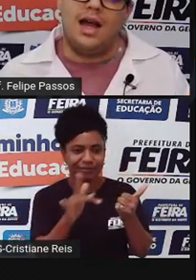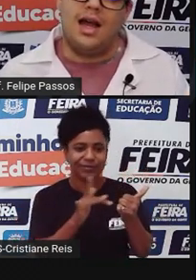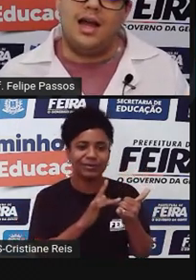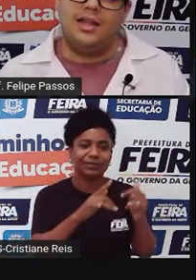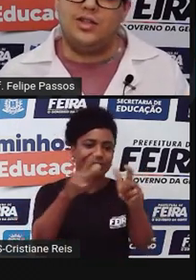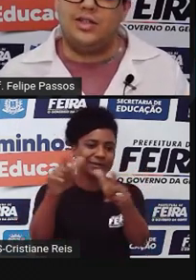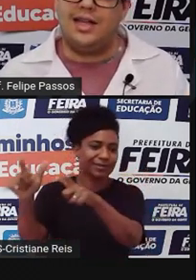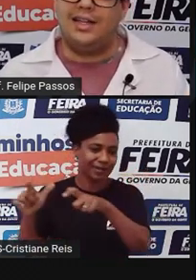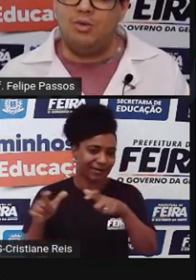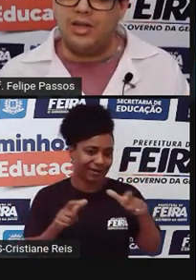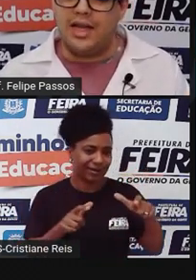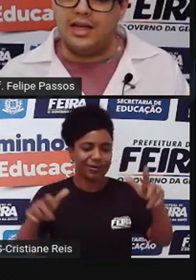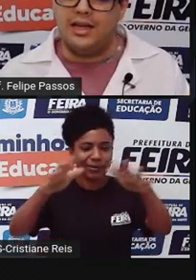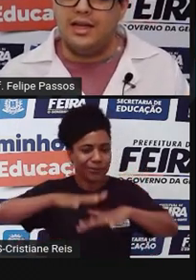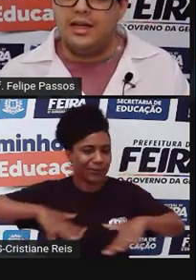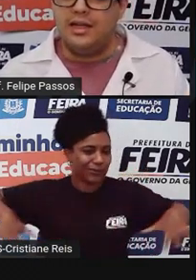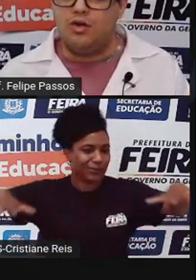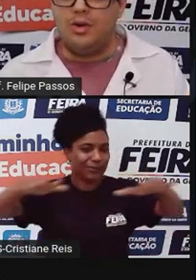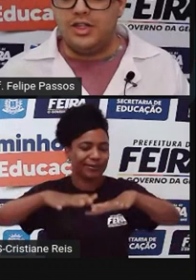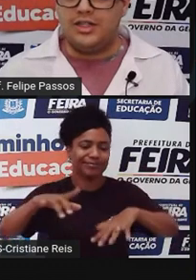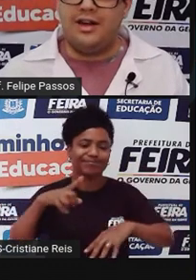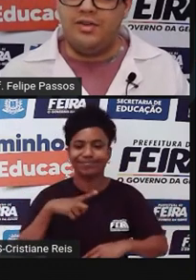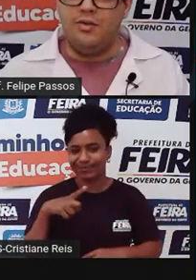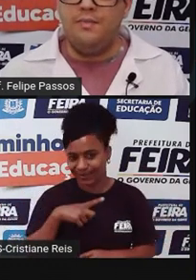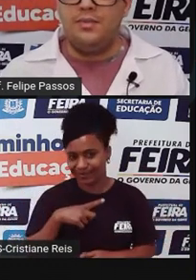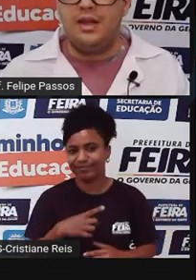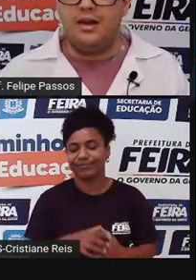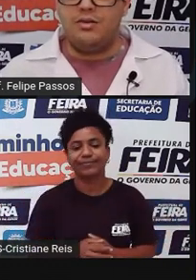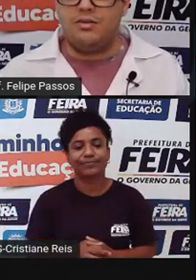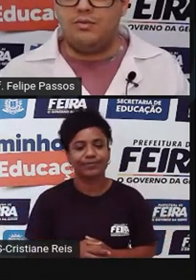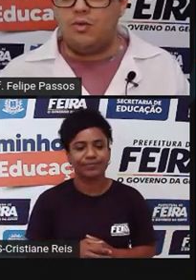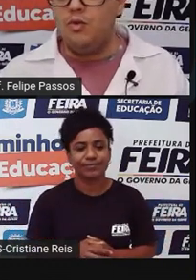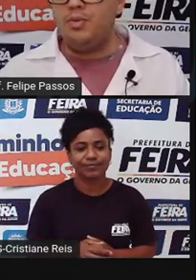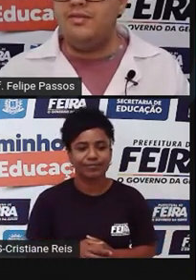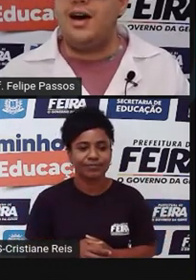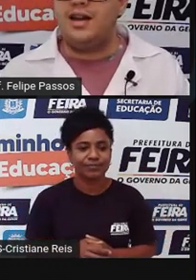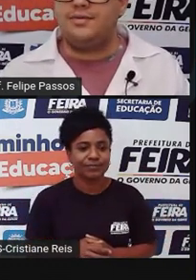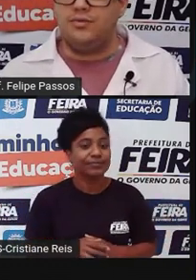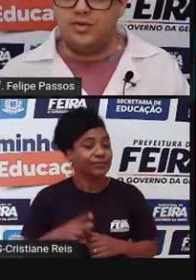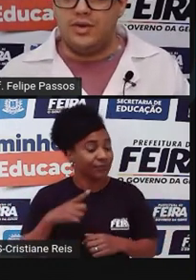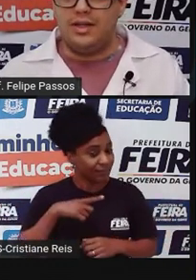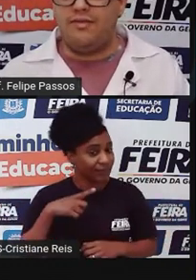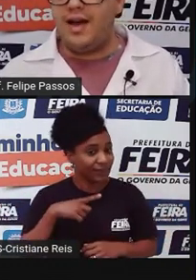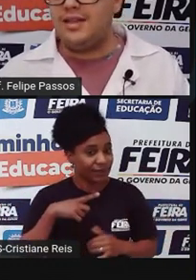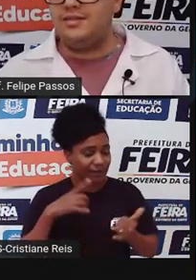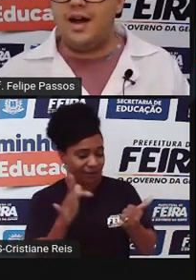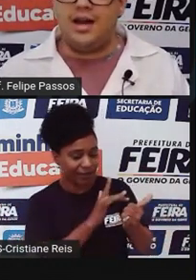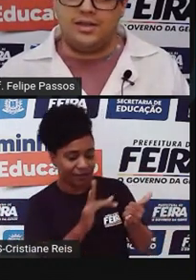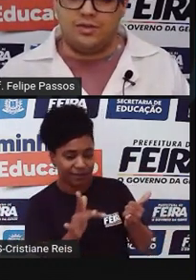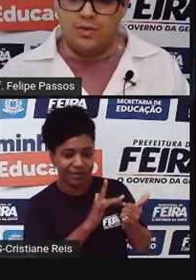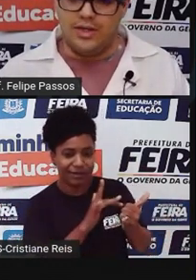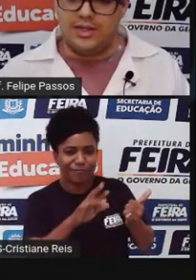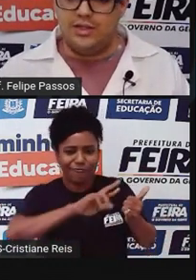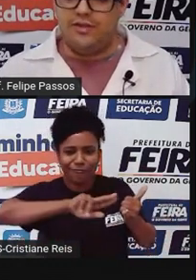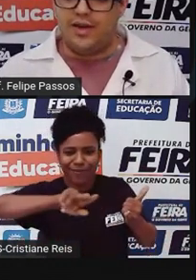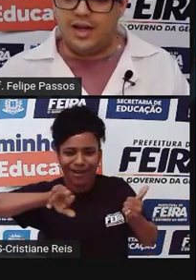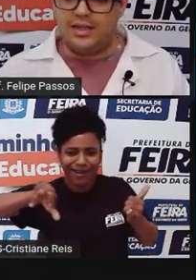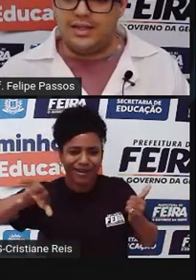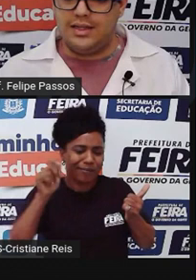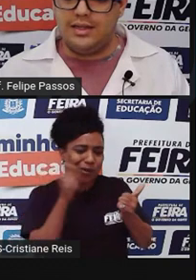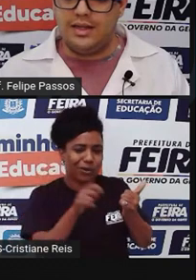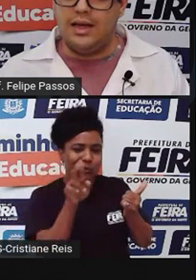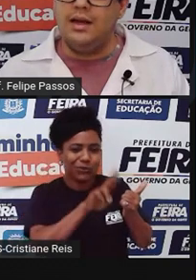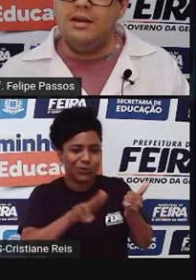assim na sociedade moderna e como a gente já viu ele cumprir várias funções ele faz várias coisas